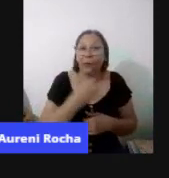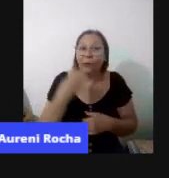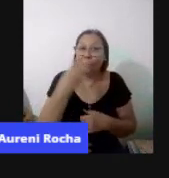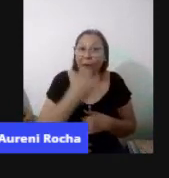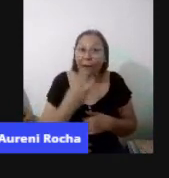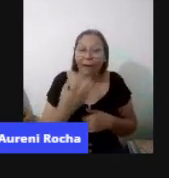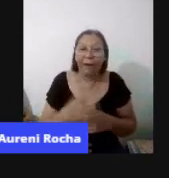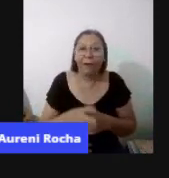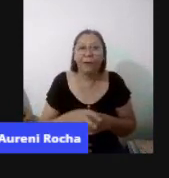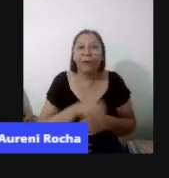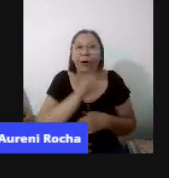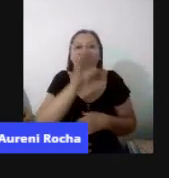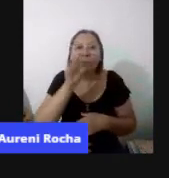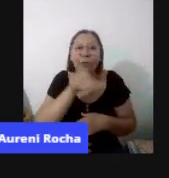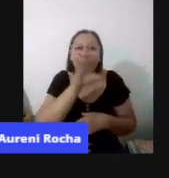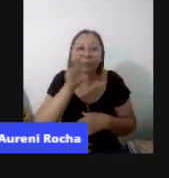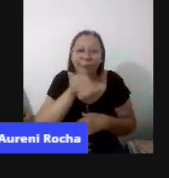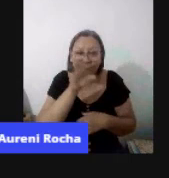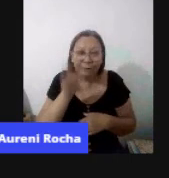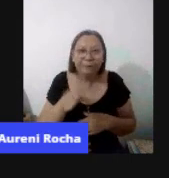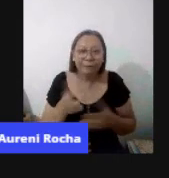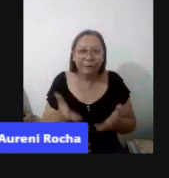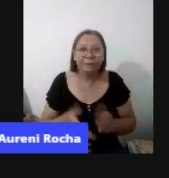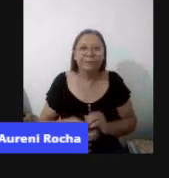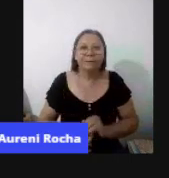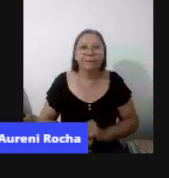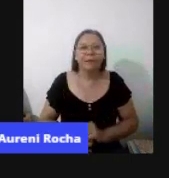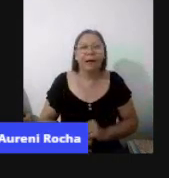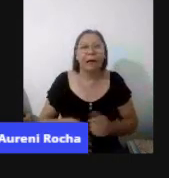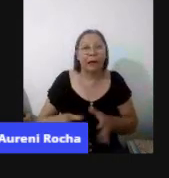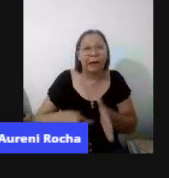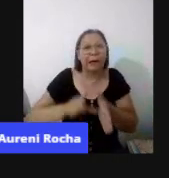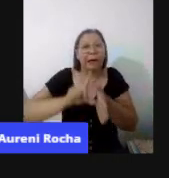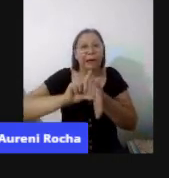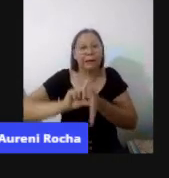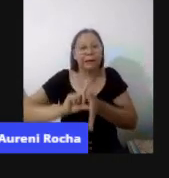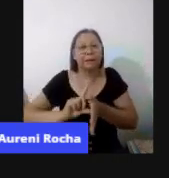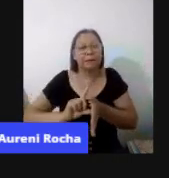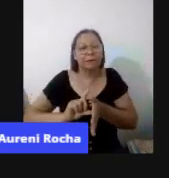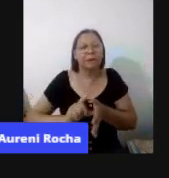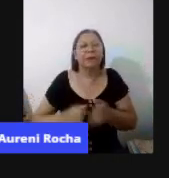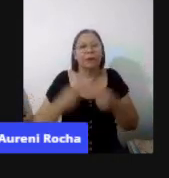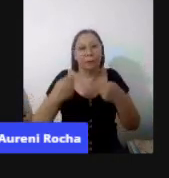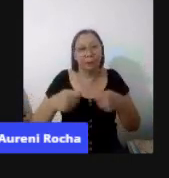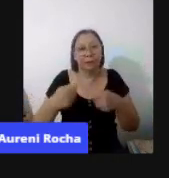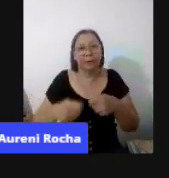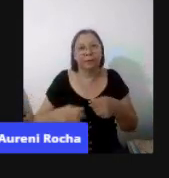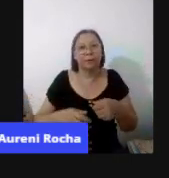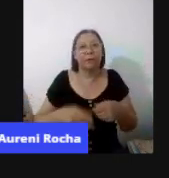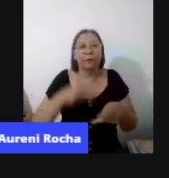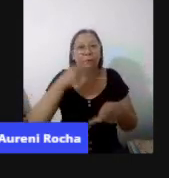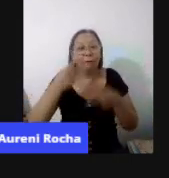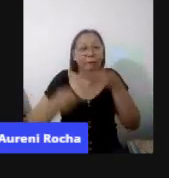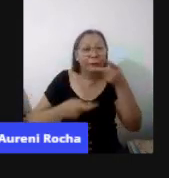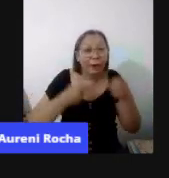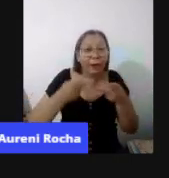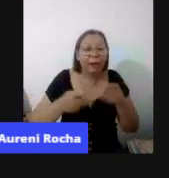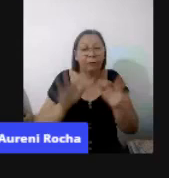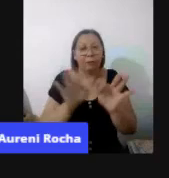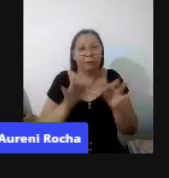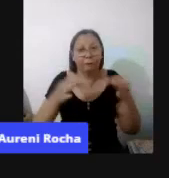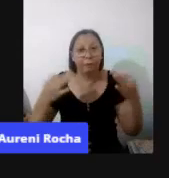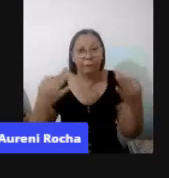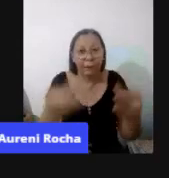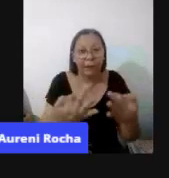o bebê. Mas antes disso, nós precisamos nos dirigir à família, porque o bebê ele não está sozinho, ele tem por trás